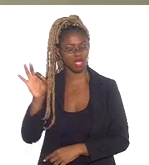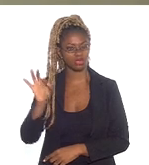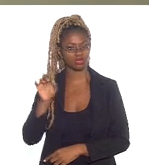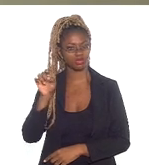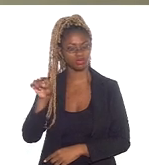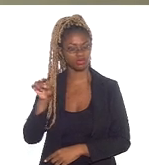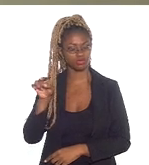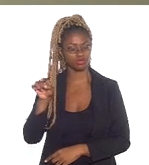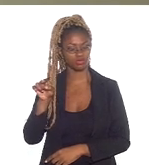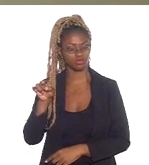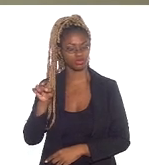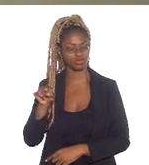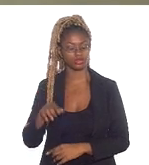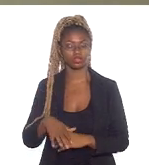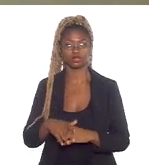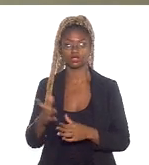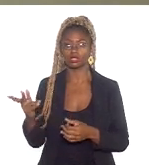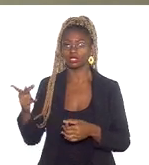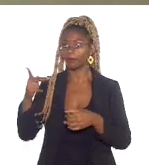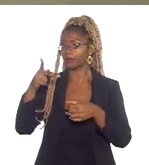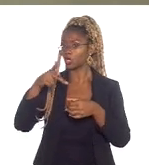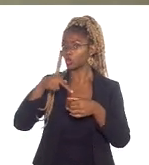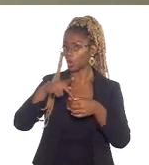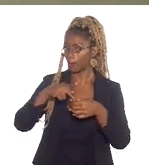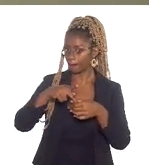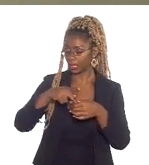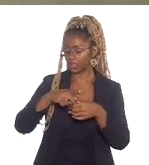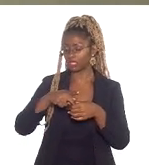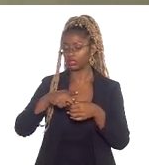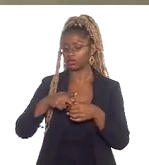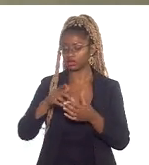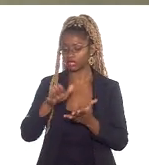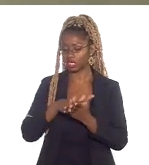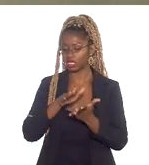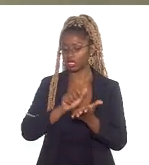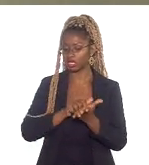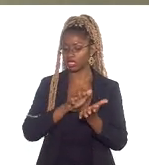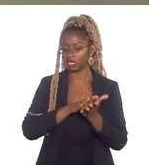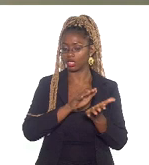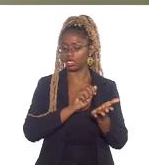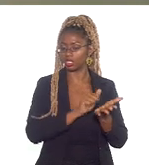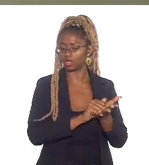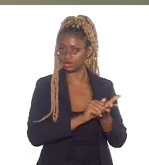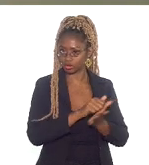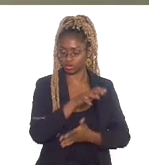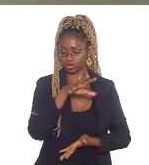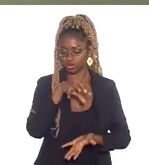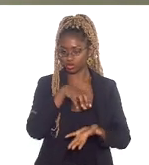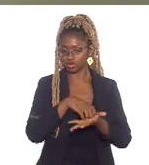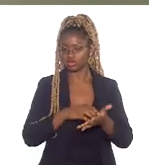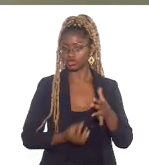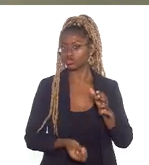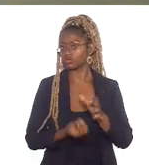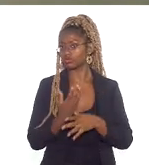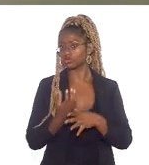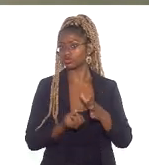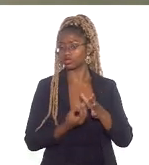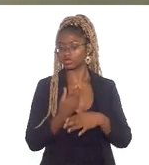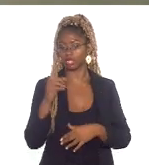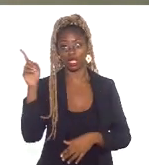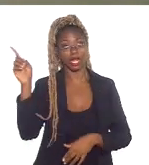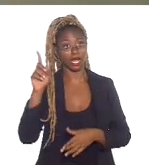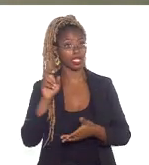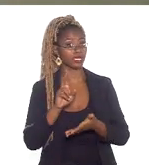que a Petrobras aloca no seu centro de produção lá na